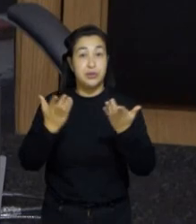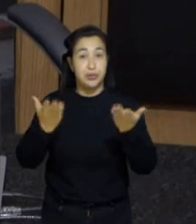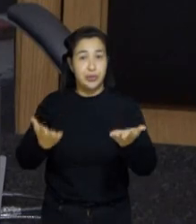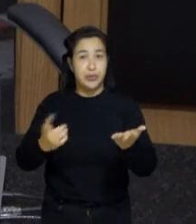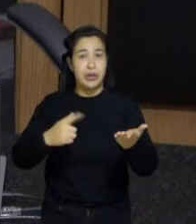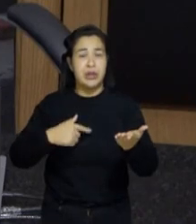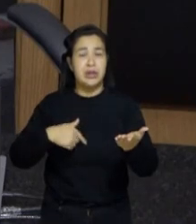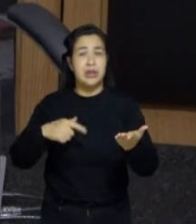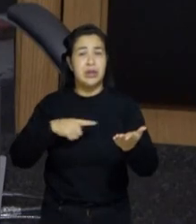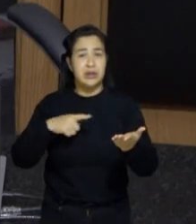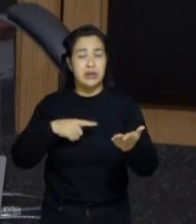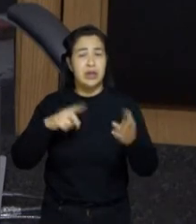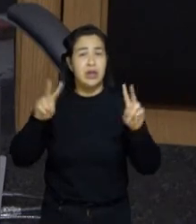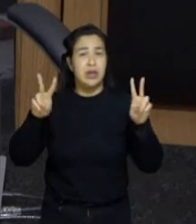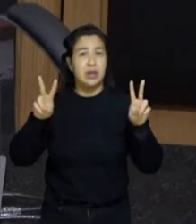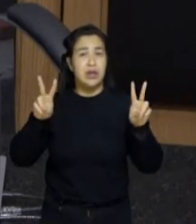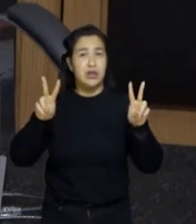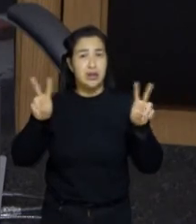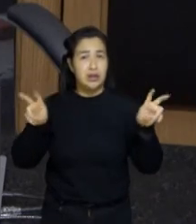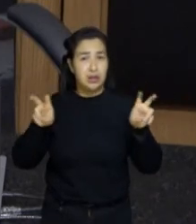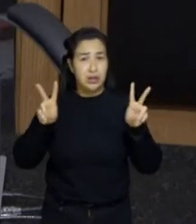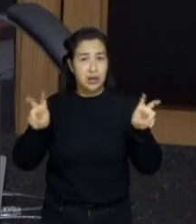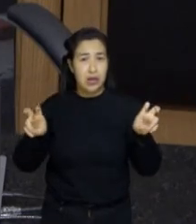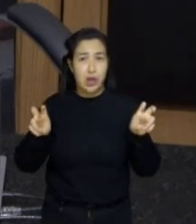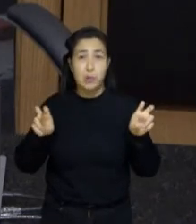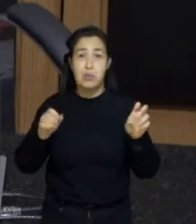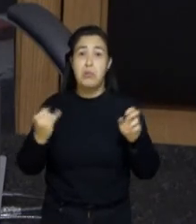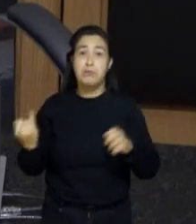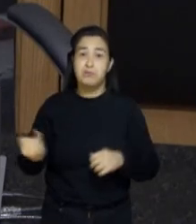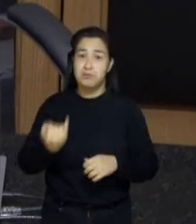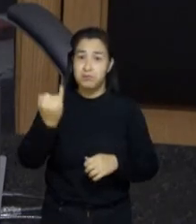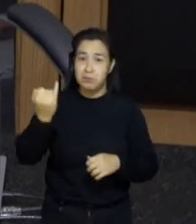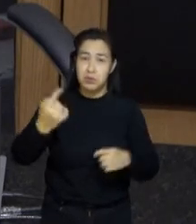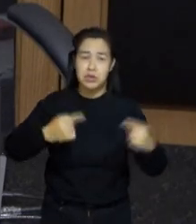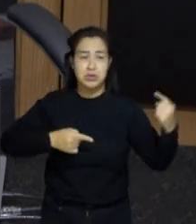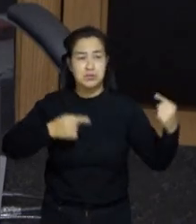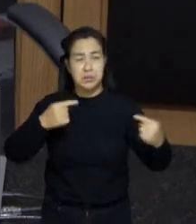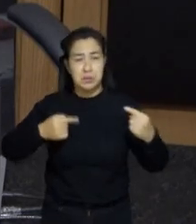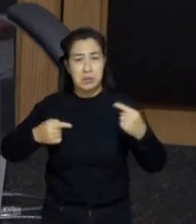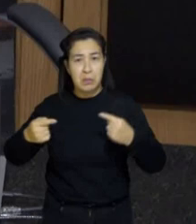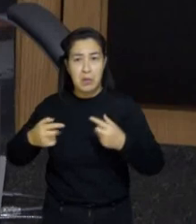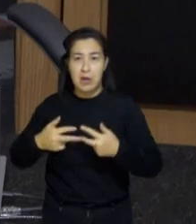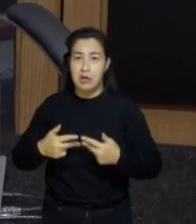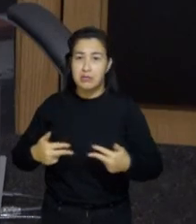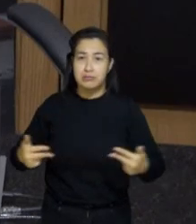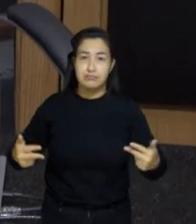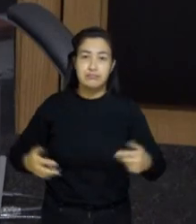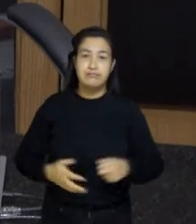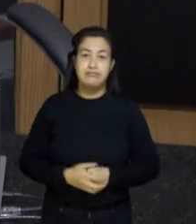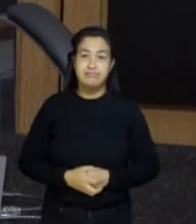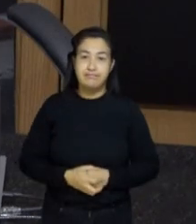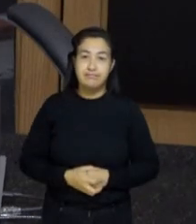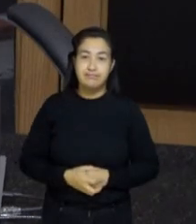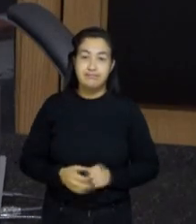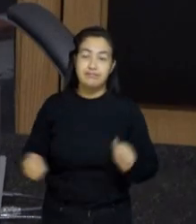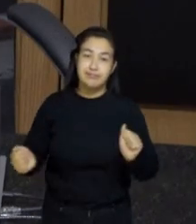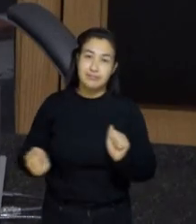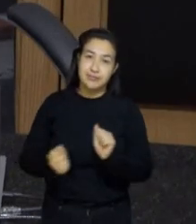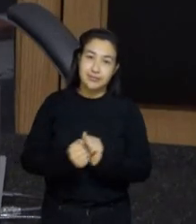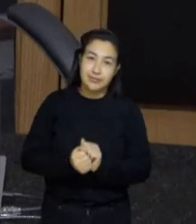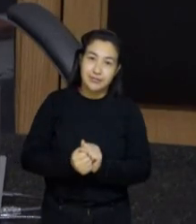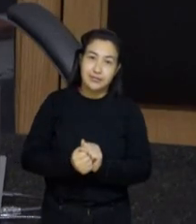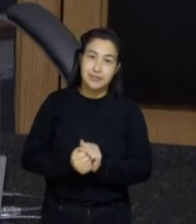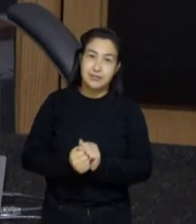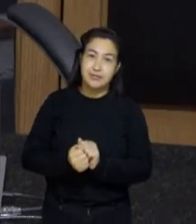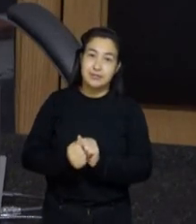as pautas importantes e trazido grandes debates para essa casa com forma muito qualificada, e a gente sempre